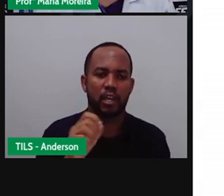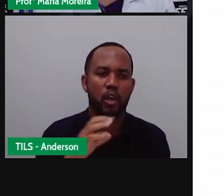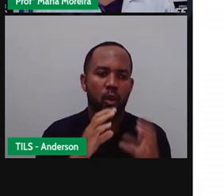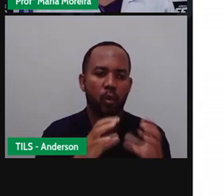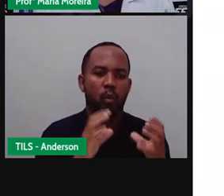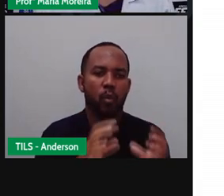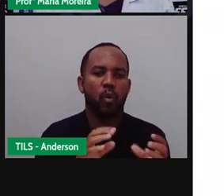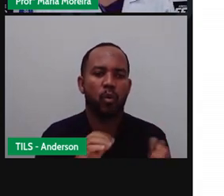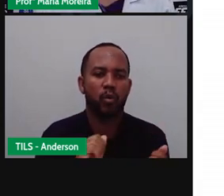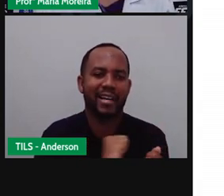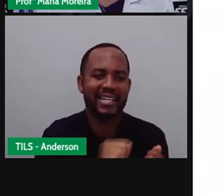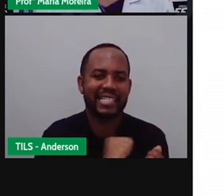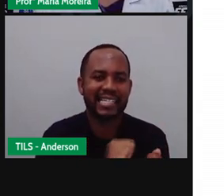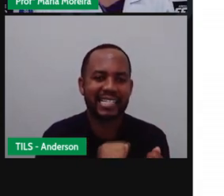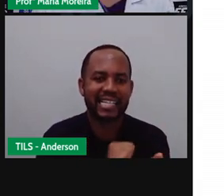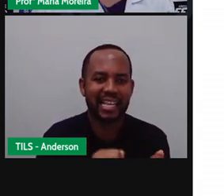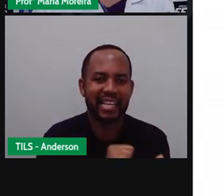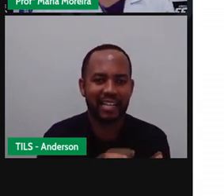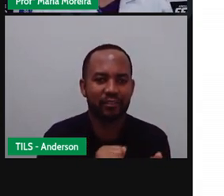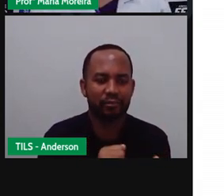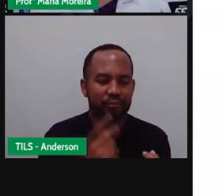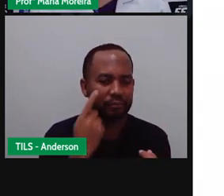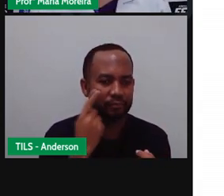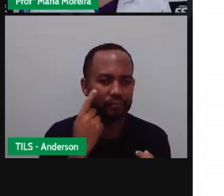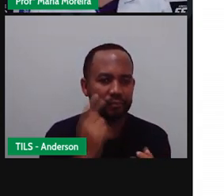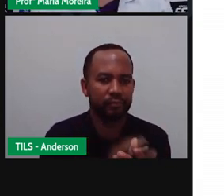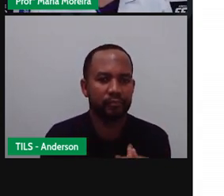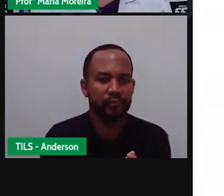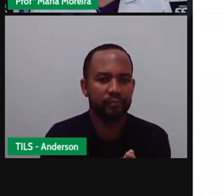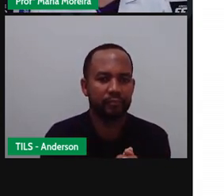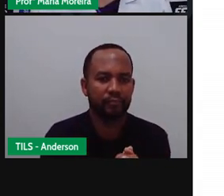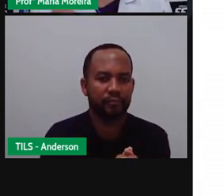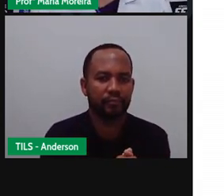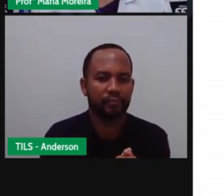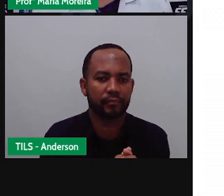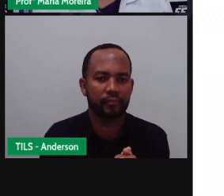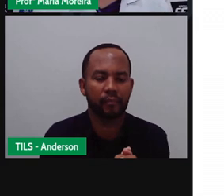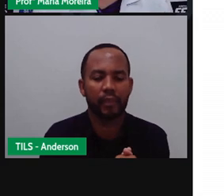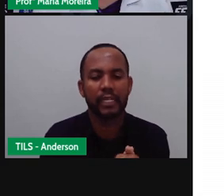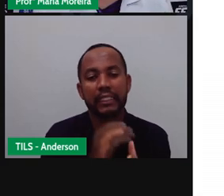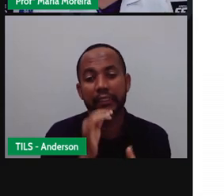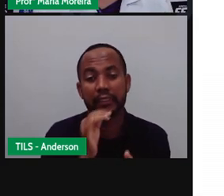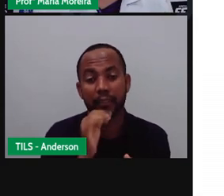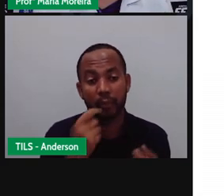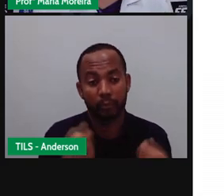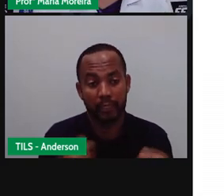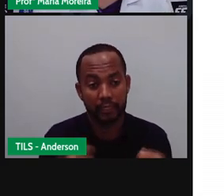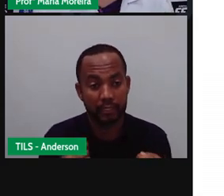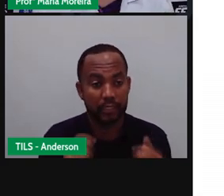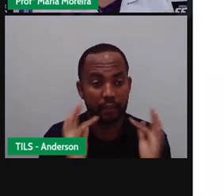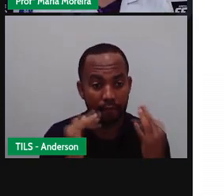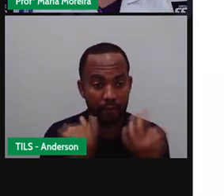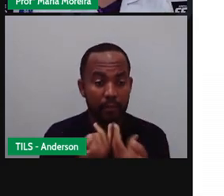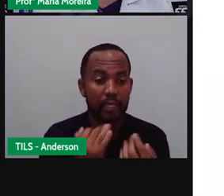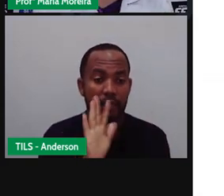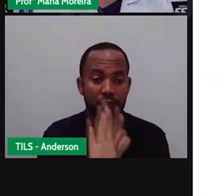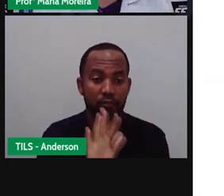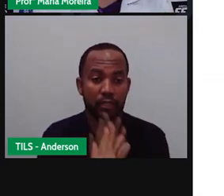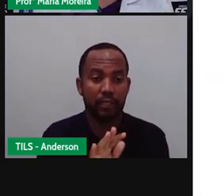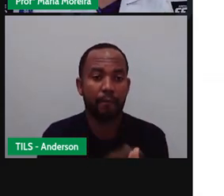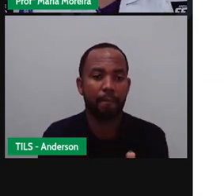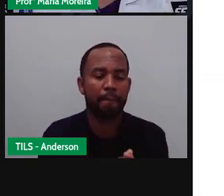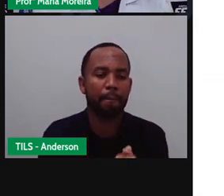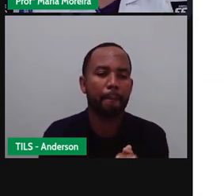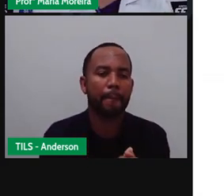acidente. Bom, e aí a gente tem o seguinte, ml. 500 ml aí de água quente. ml